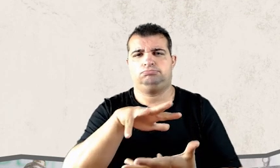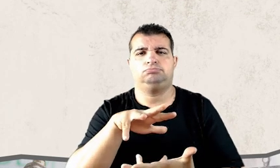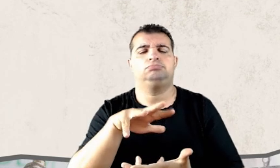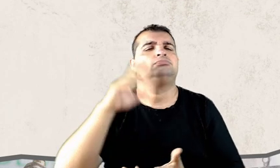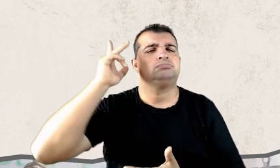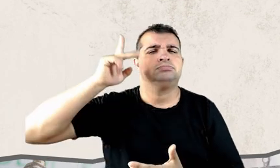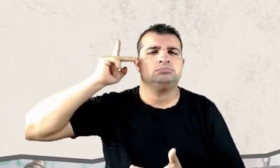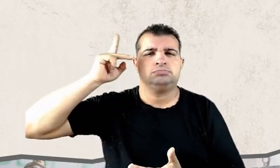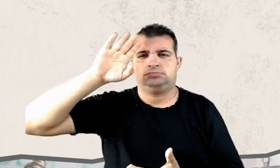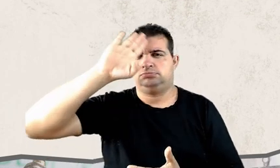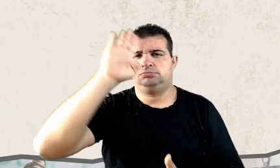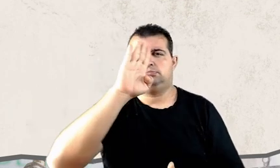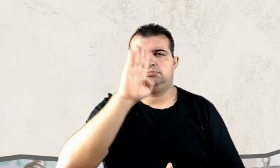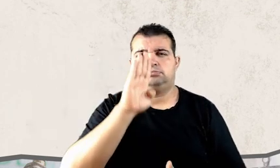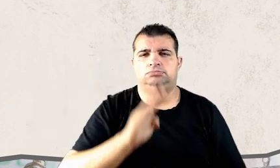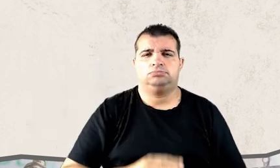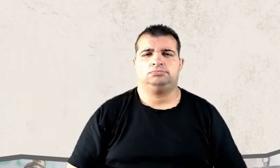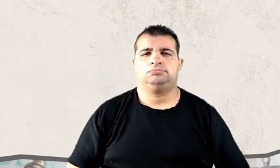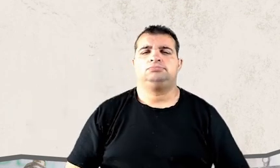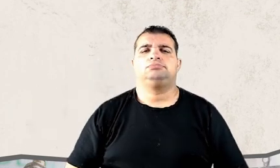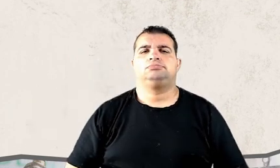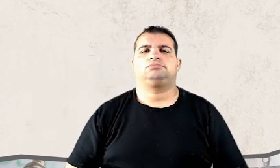do mundo político brasileiro.